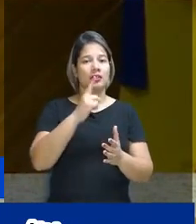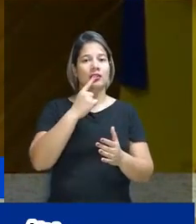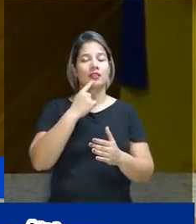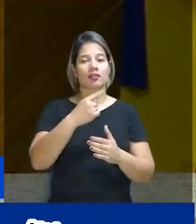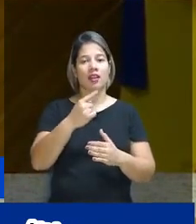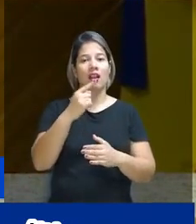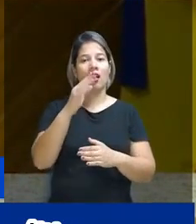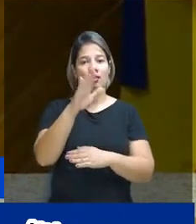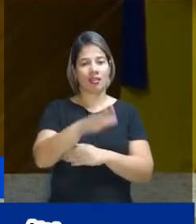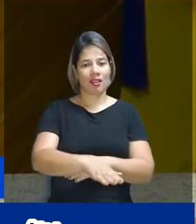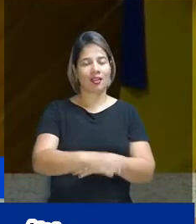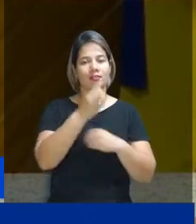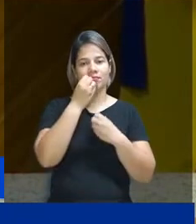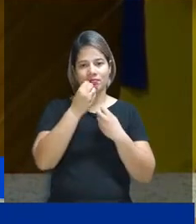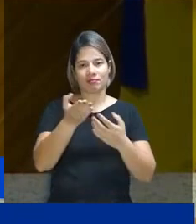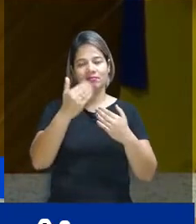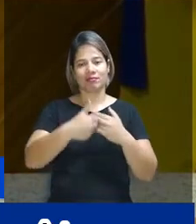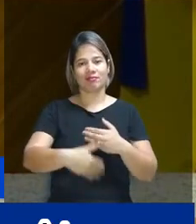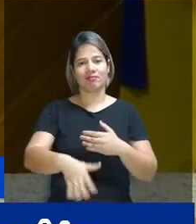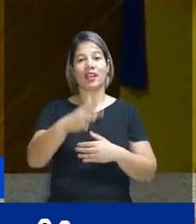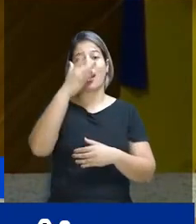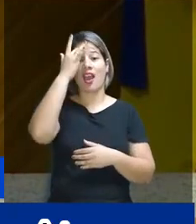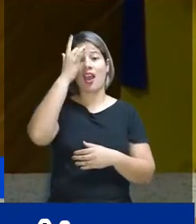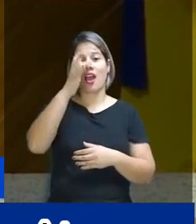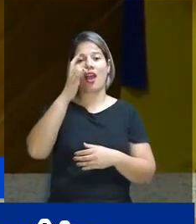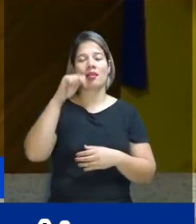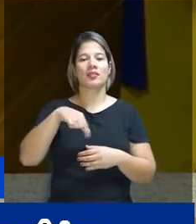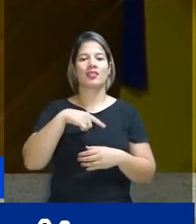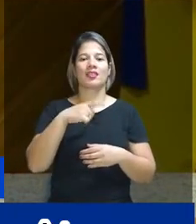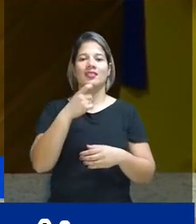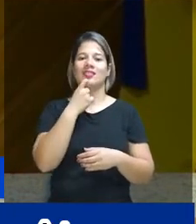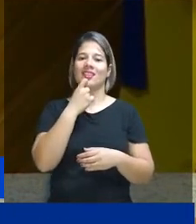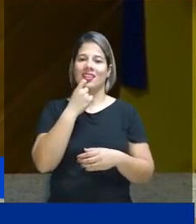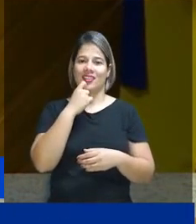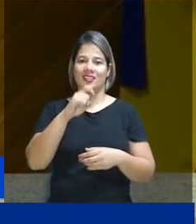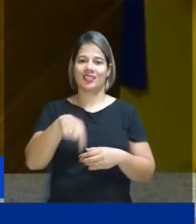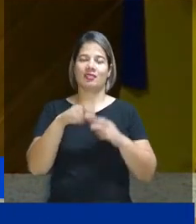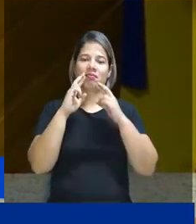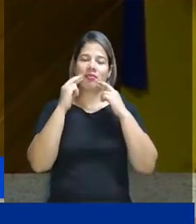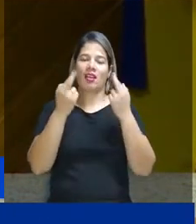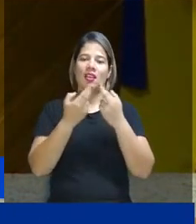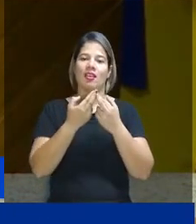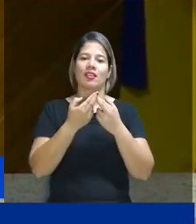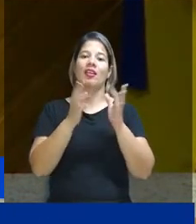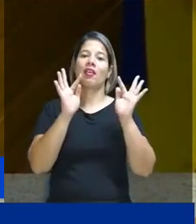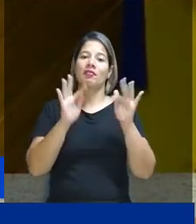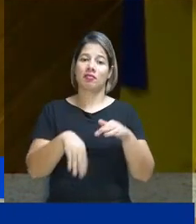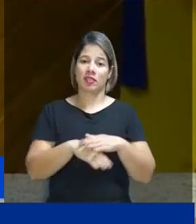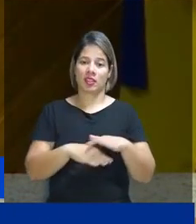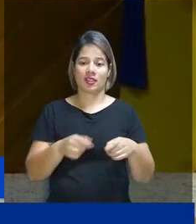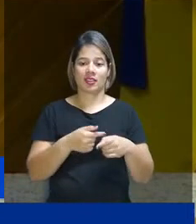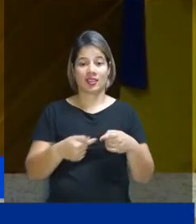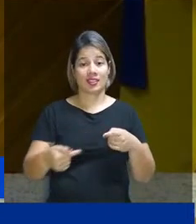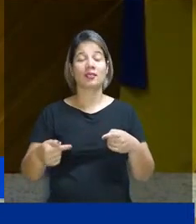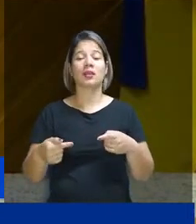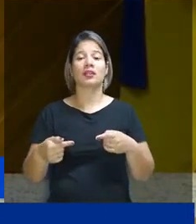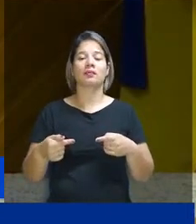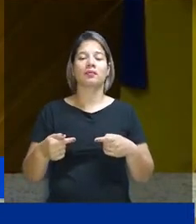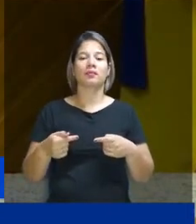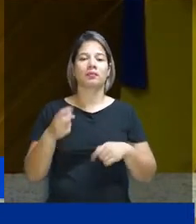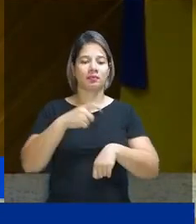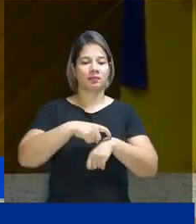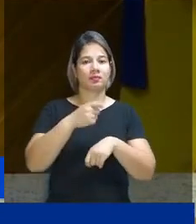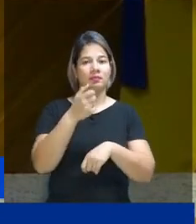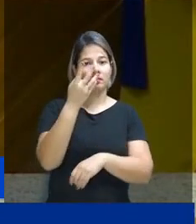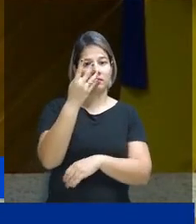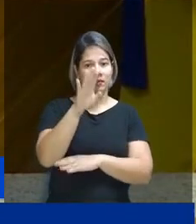de tarde. Lembrando que amanhã nós temos a última sessão da nossa semana. Amanhã, sexta-feira, espero vê-los e encontrá-los no mesmo